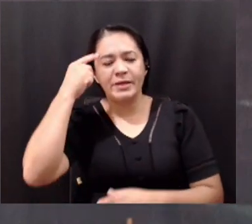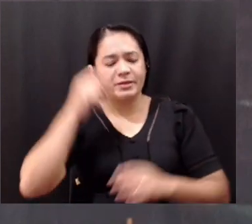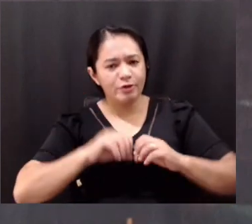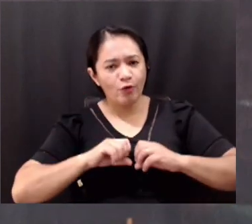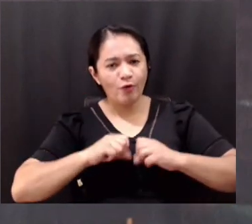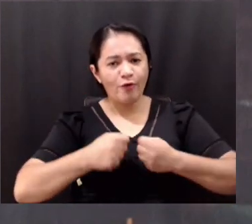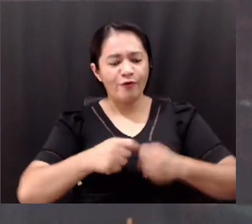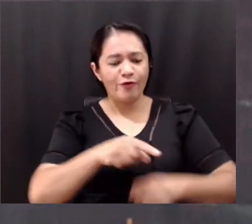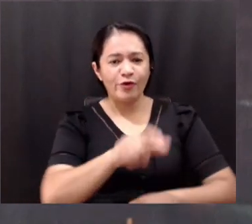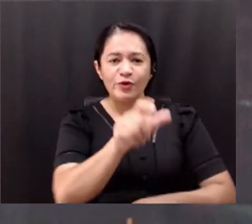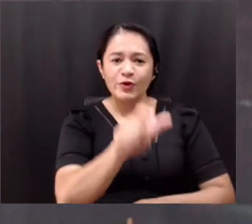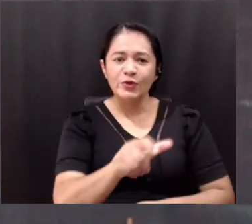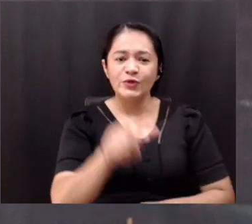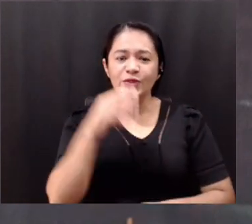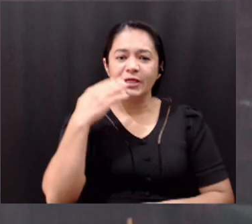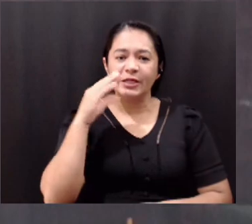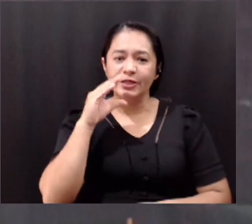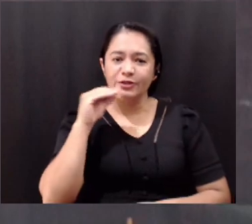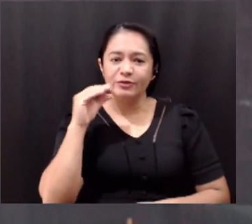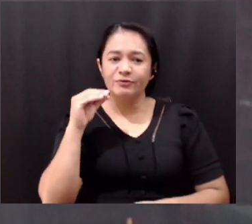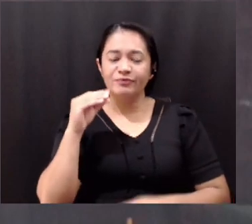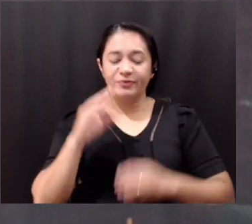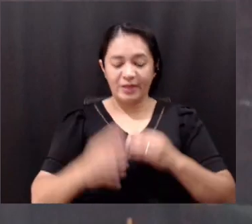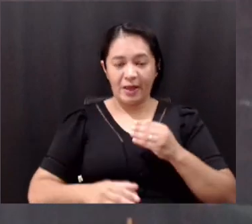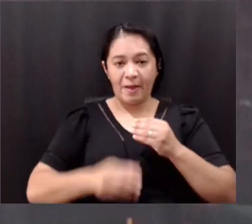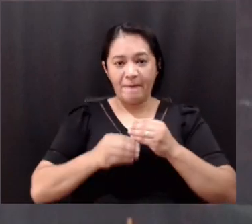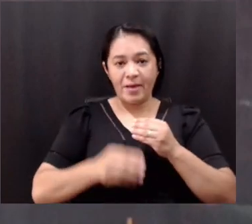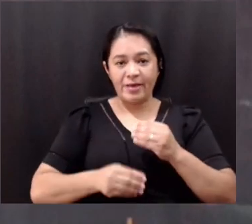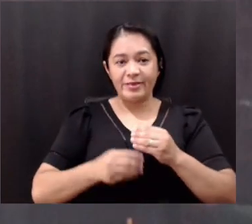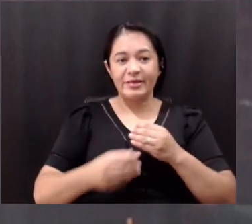vai agregar para a empresa, que vai Sim. trazer um